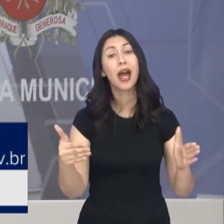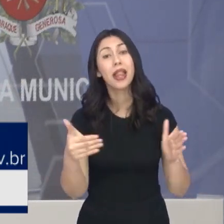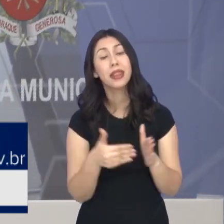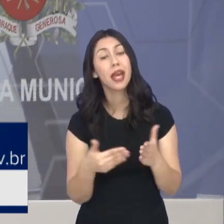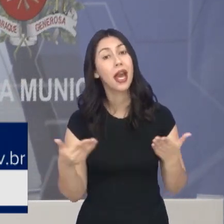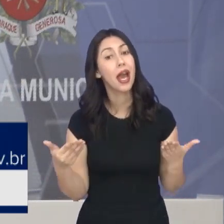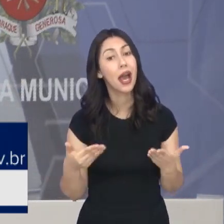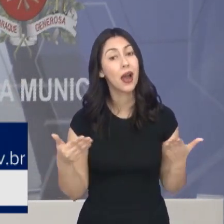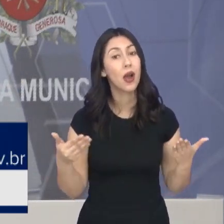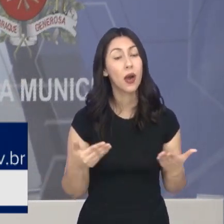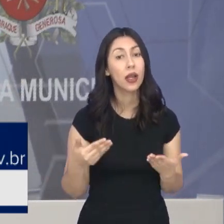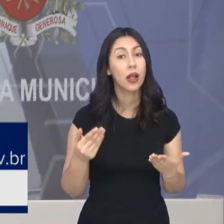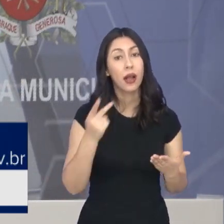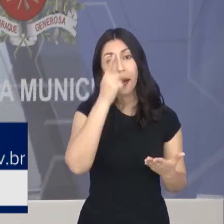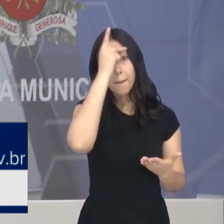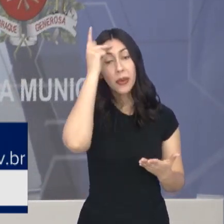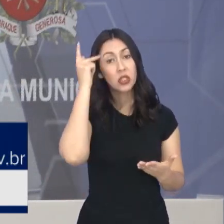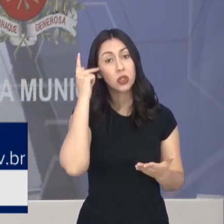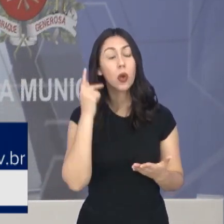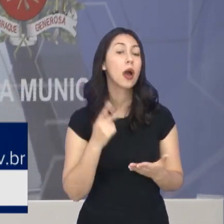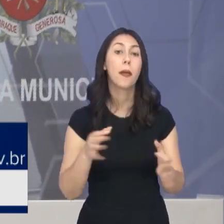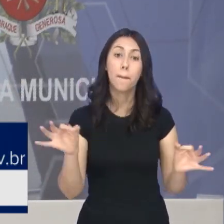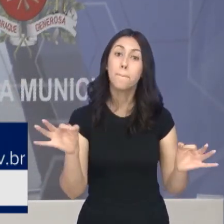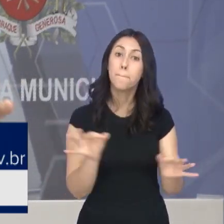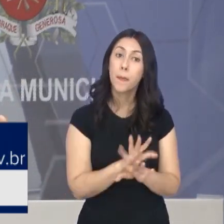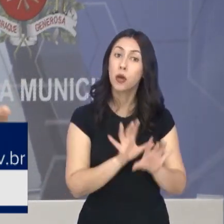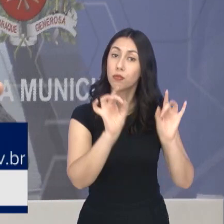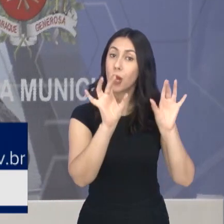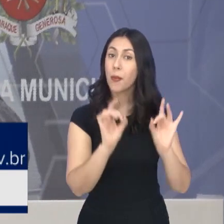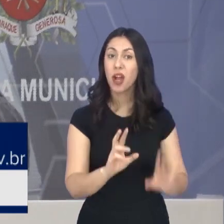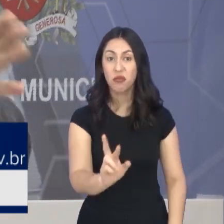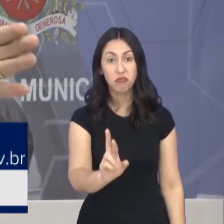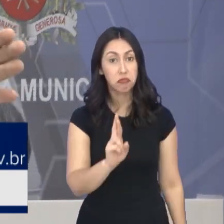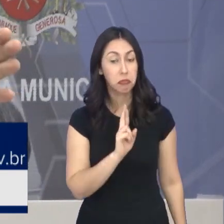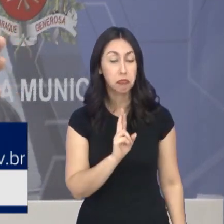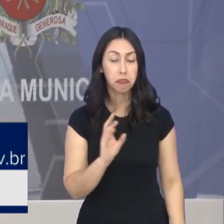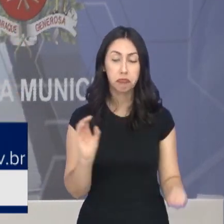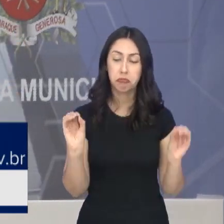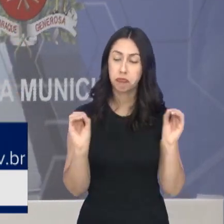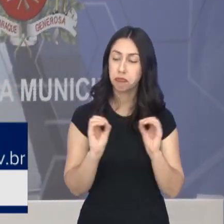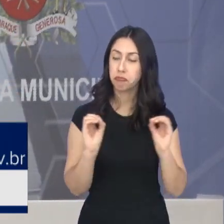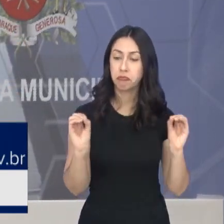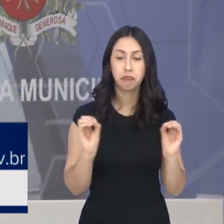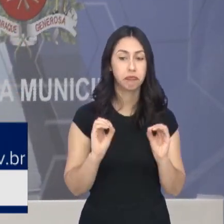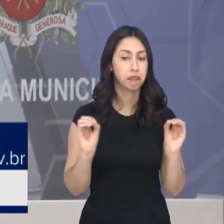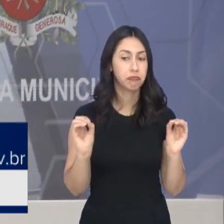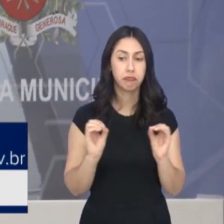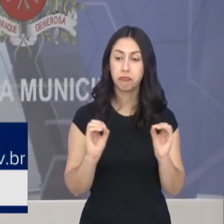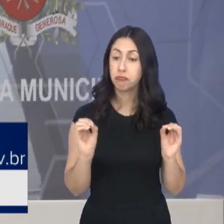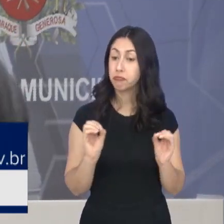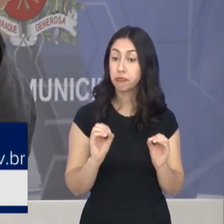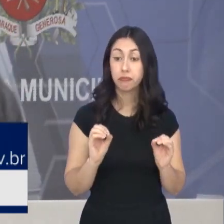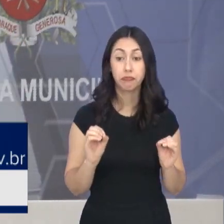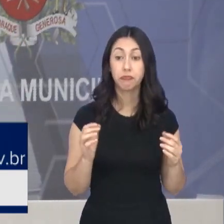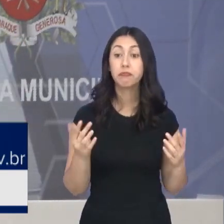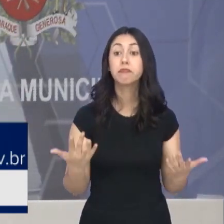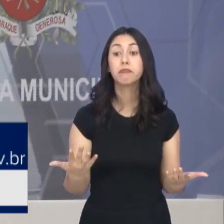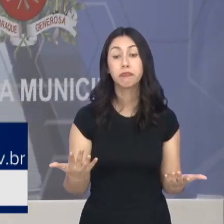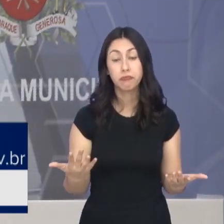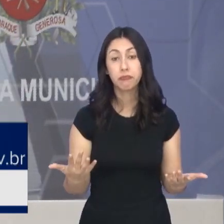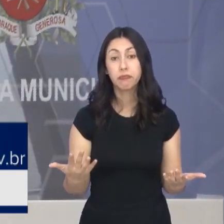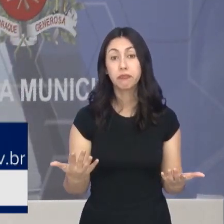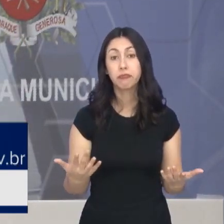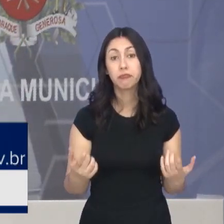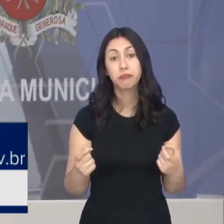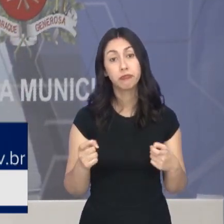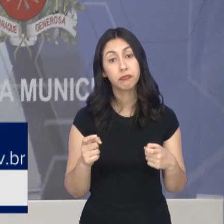crianças especiais na educação, na Secretaria de Educação, não deu retorno para quem solicitou juntamente com a gente, que é uma doutora